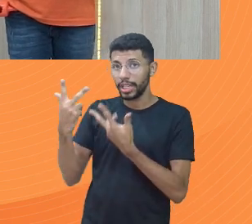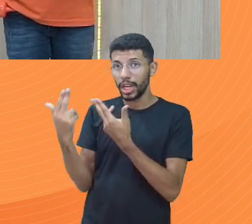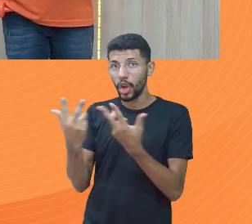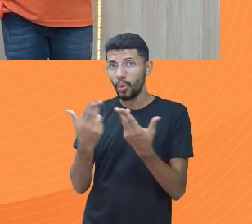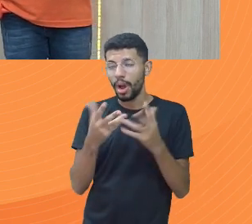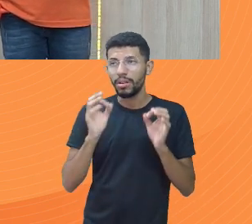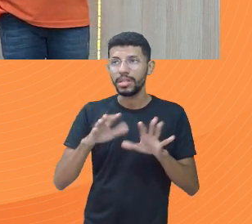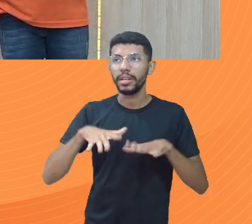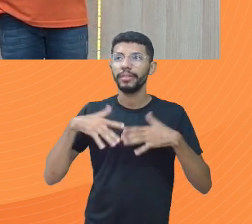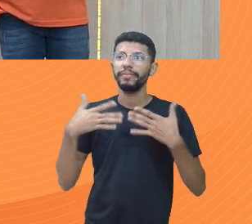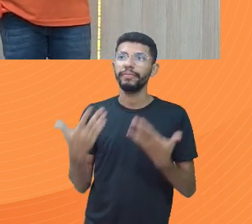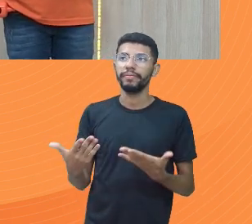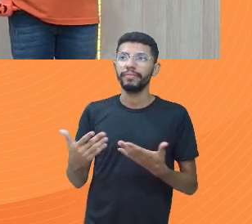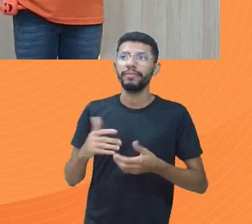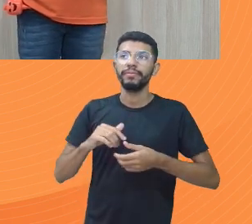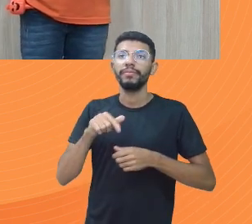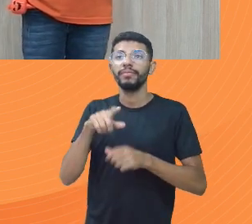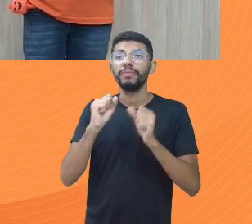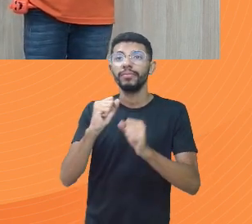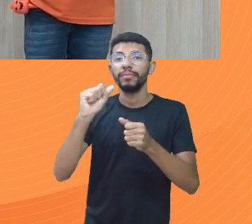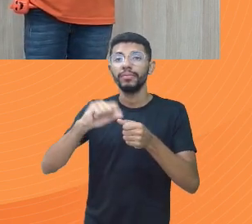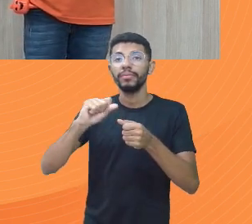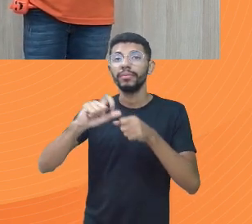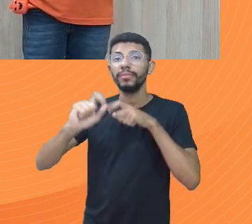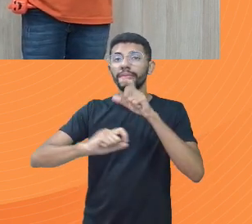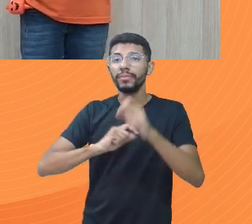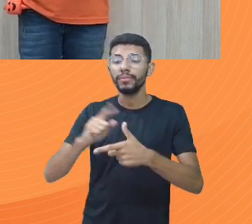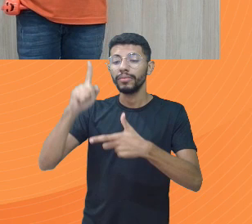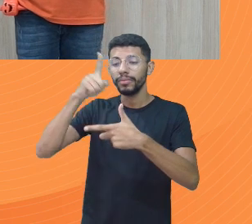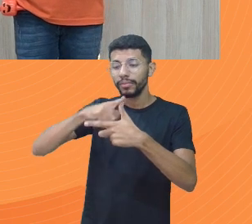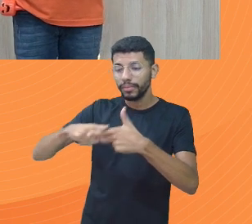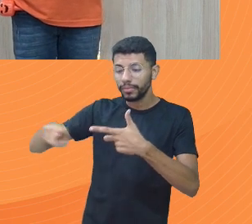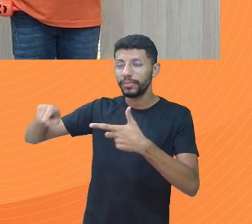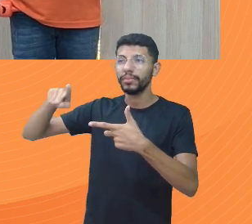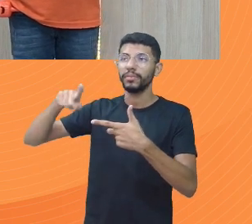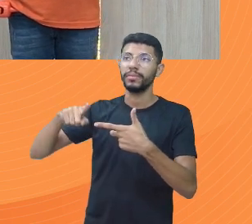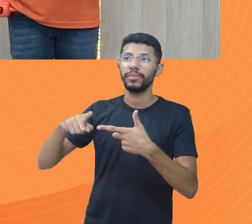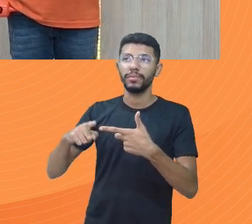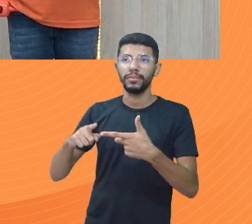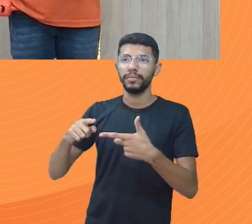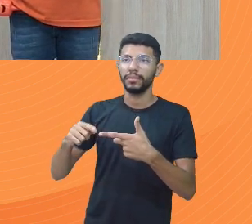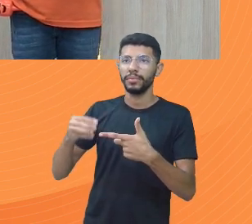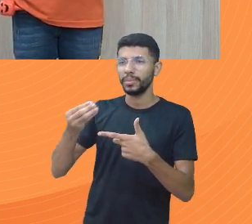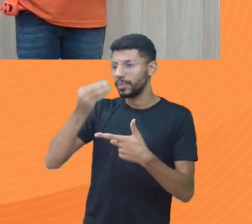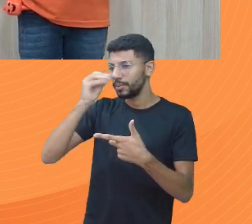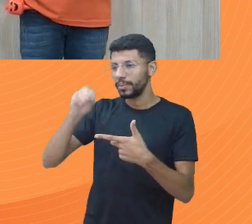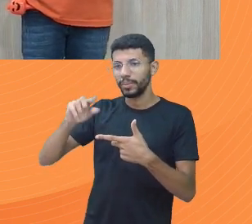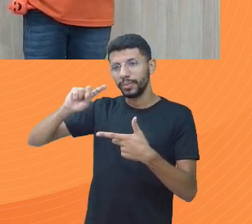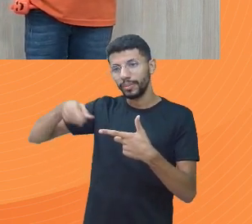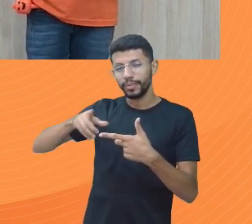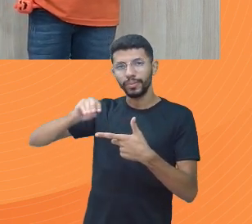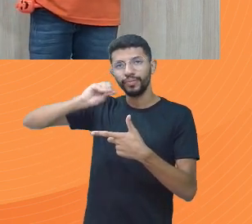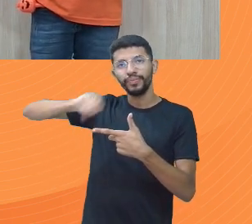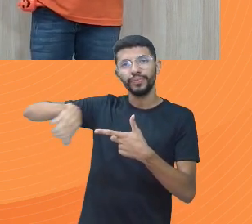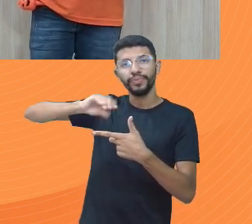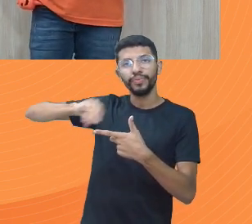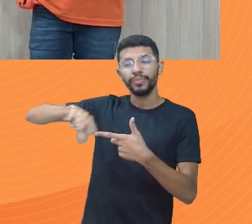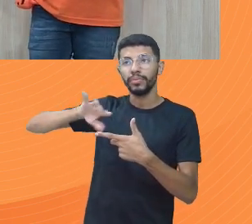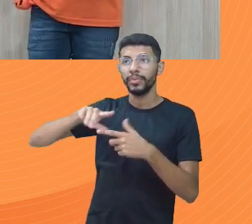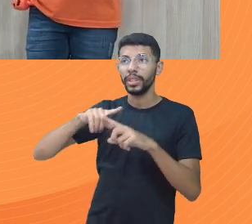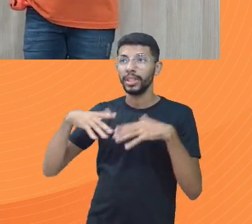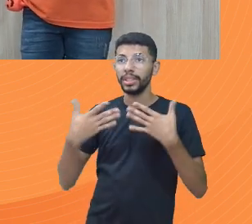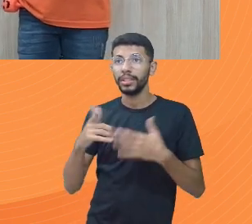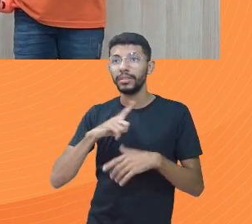quantidade de casas decimais iguais, você pode realizar a divisão desprezando a vírgula. Quando você despreza a vírgula, você fica